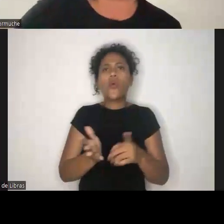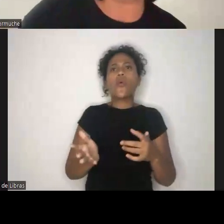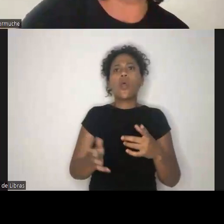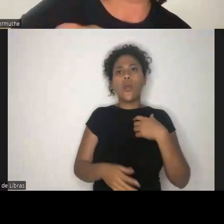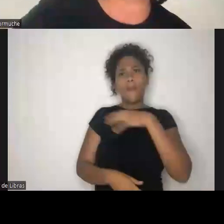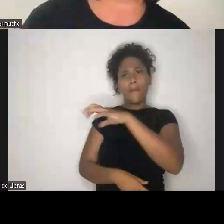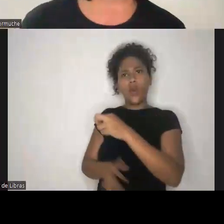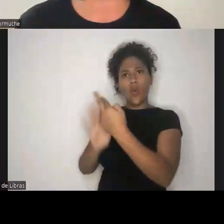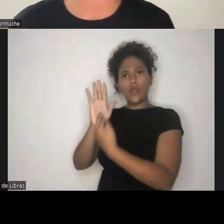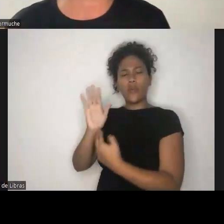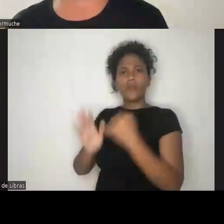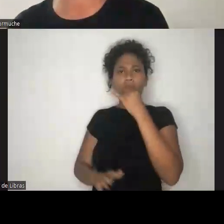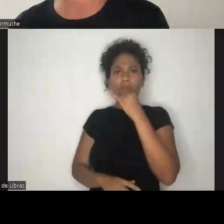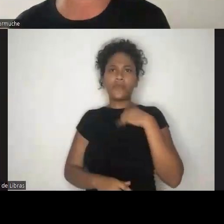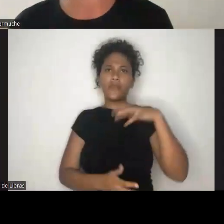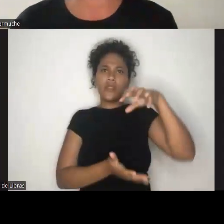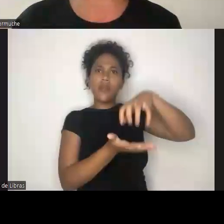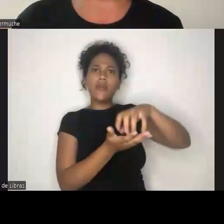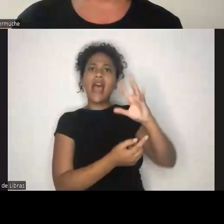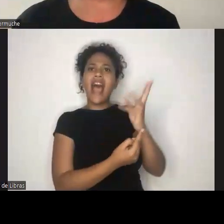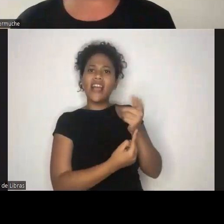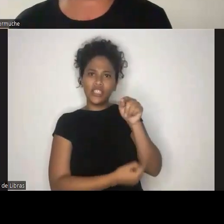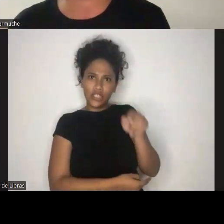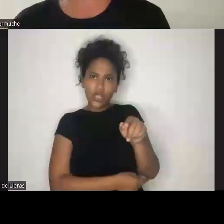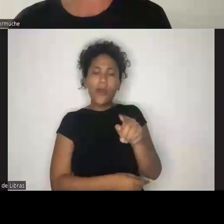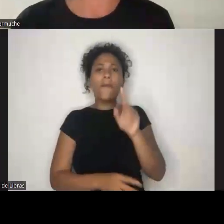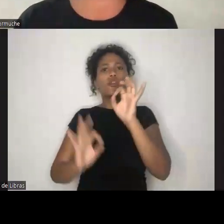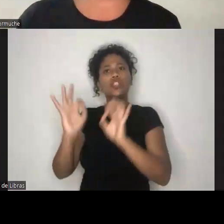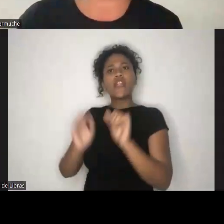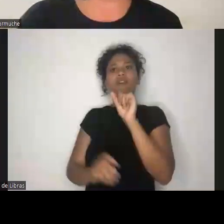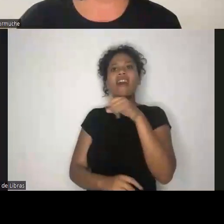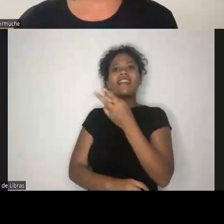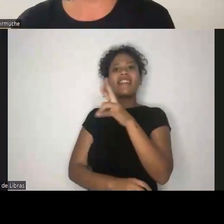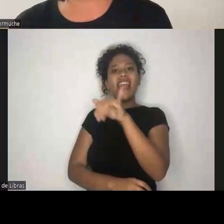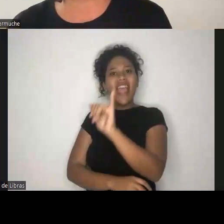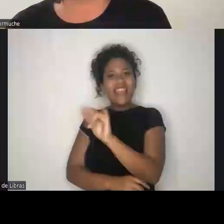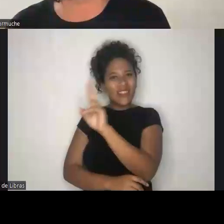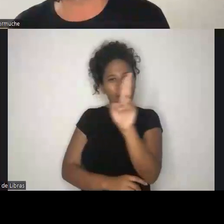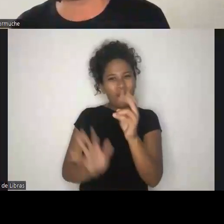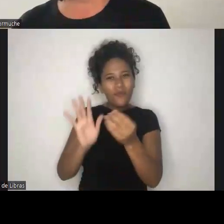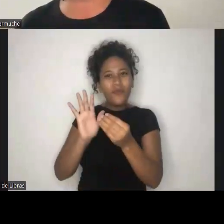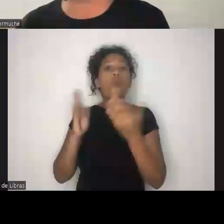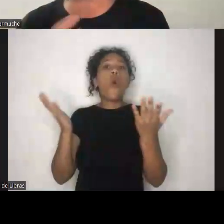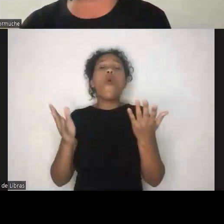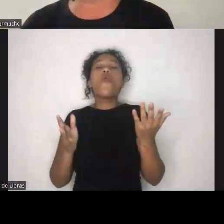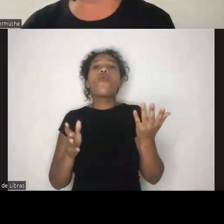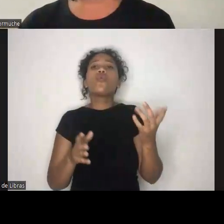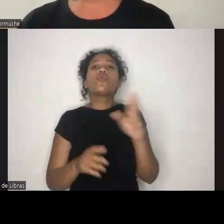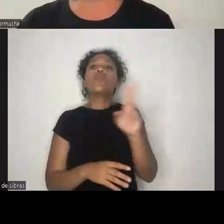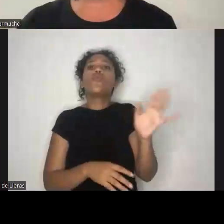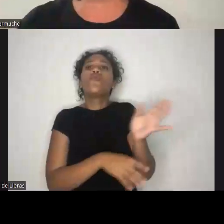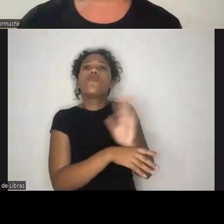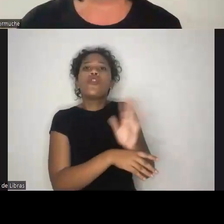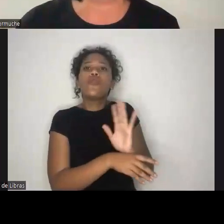ali ó departamento de arte projeto Andrei qual é o filme estômago Então eu peguei o